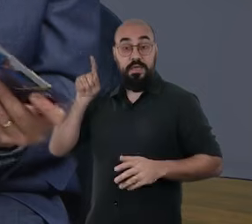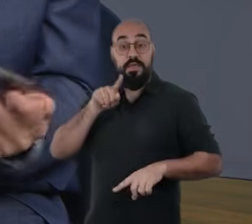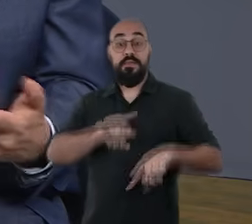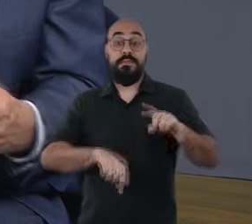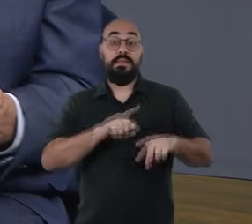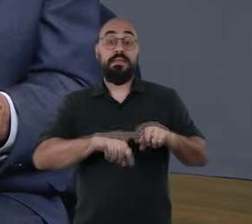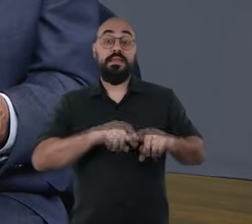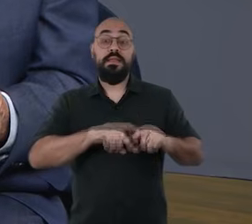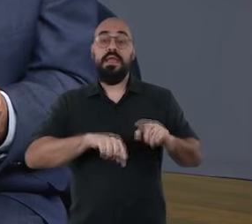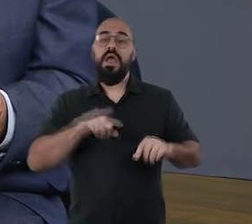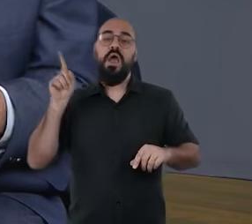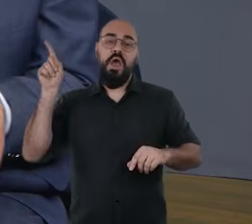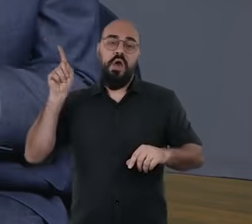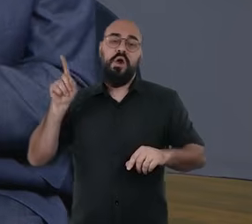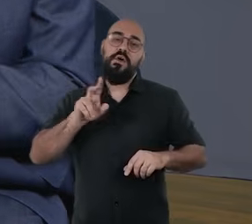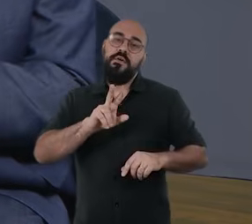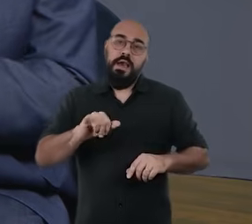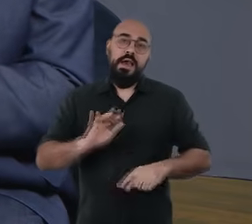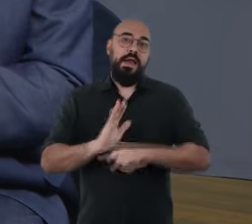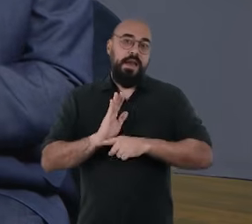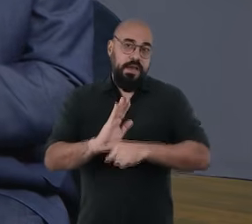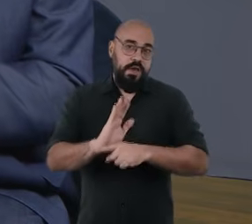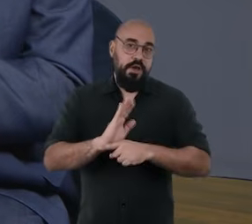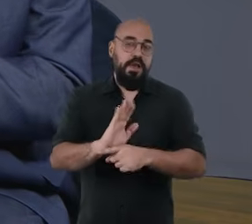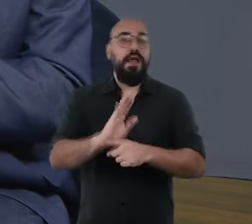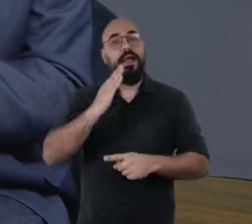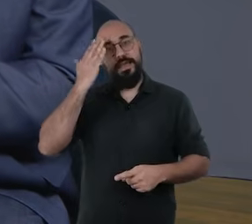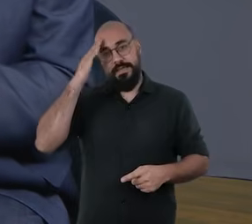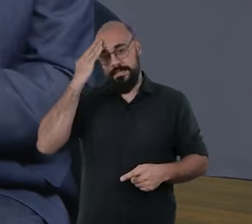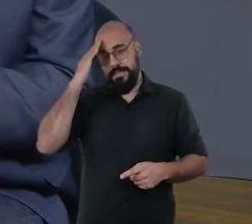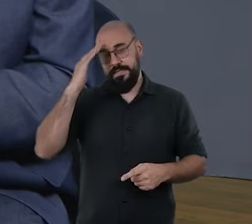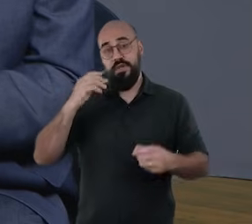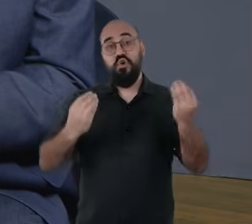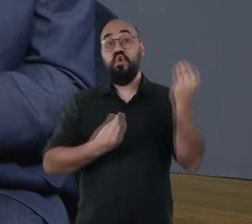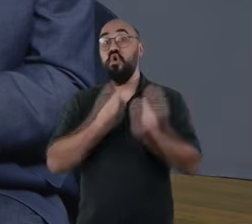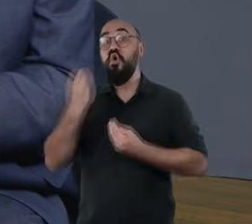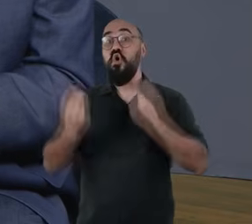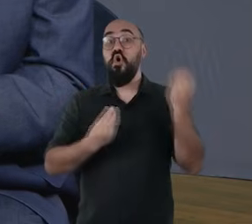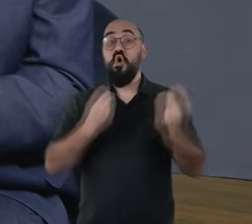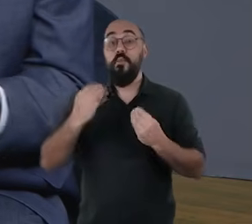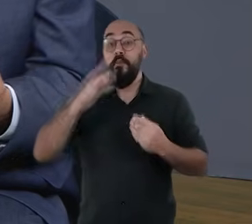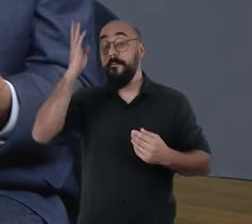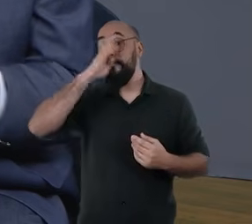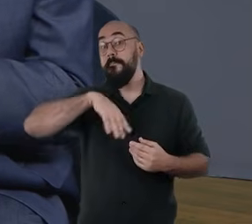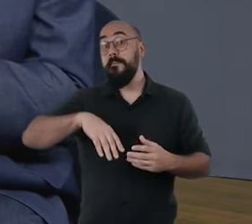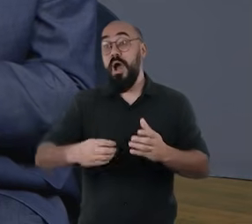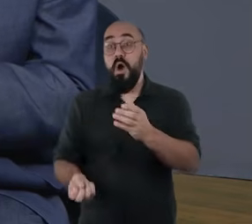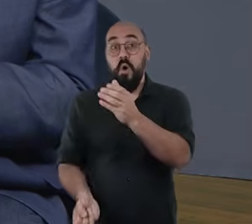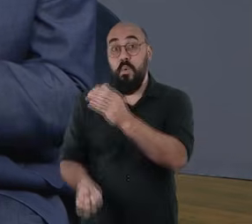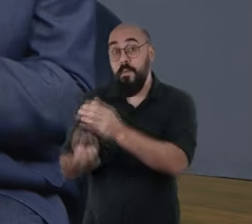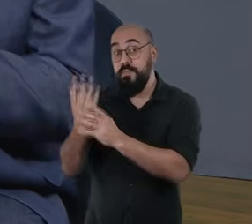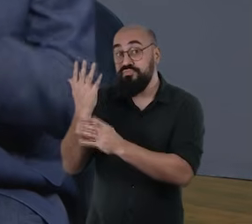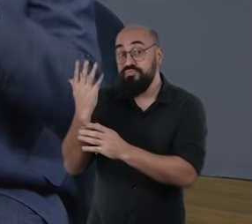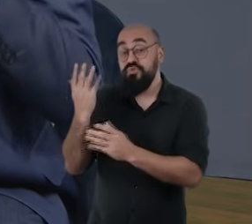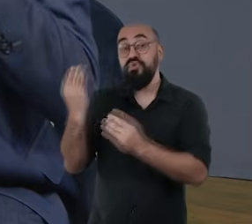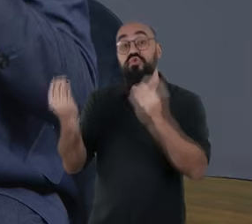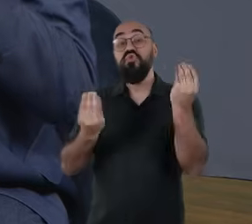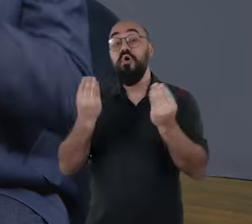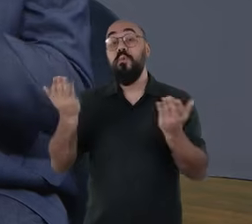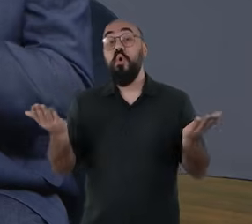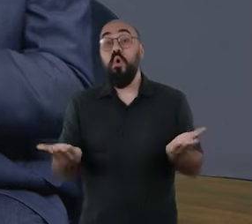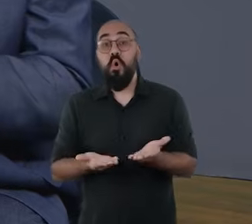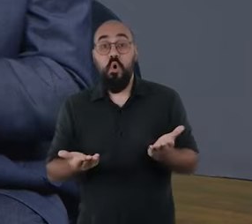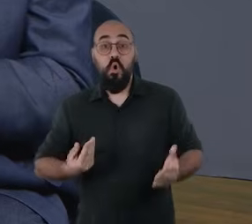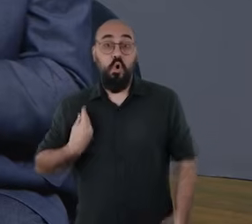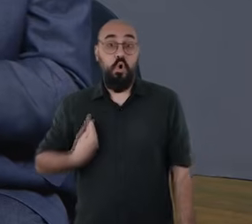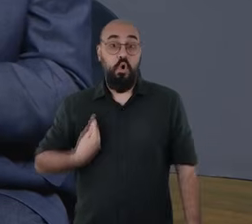material aqui é um material que vai te ajudar a entender como surgiu o mal. Você vai entender melhor também sobre o programa